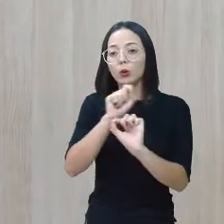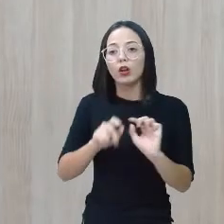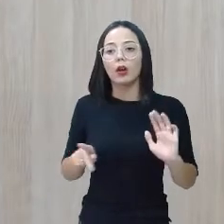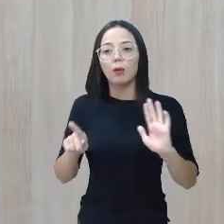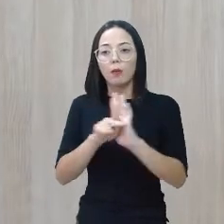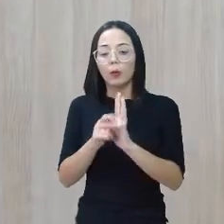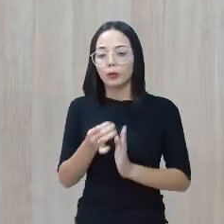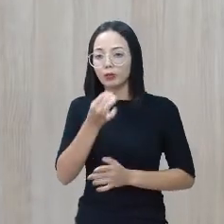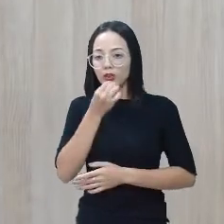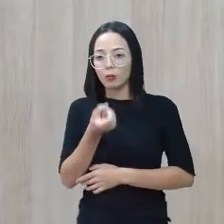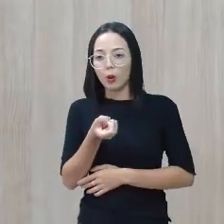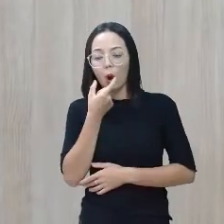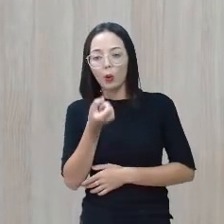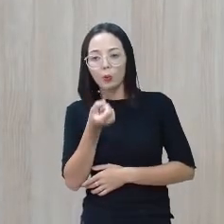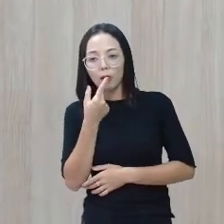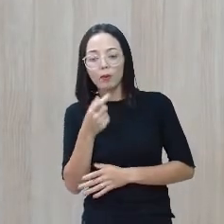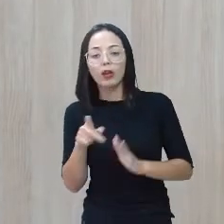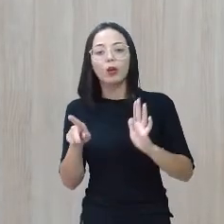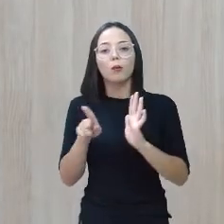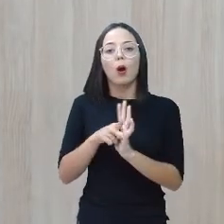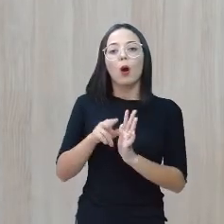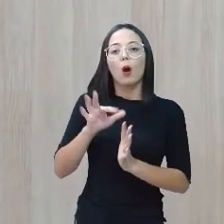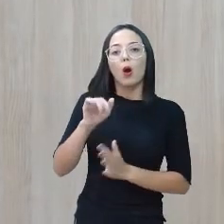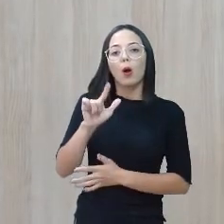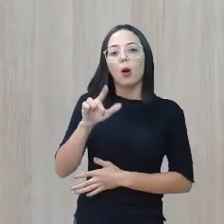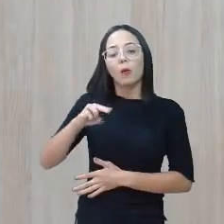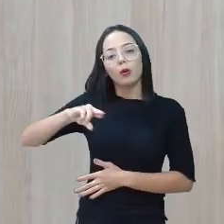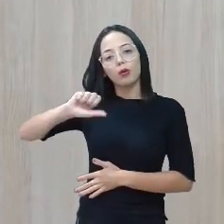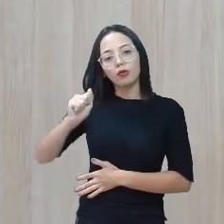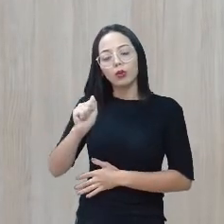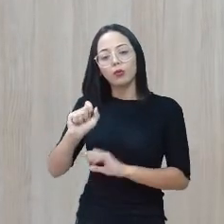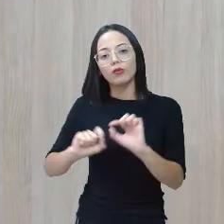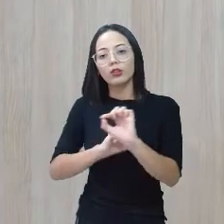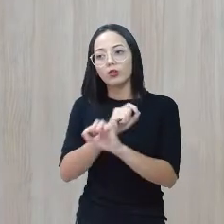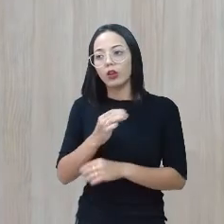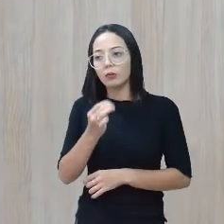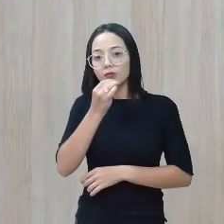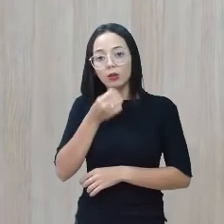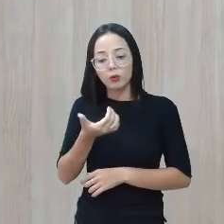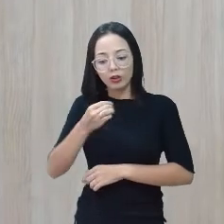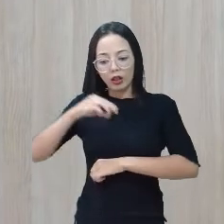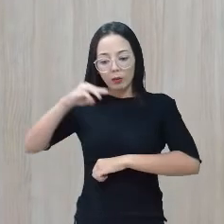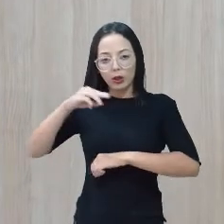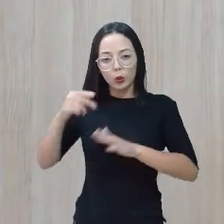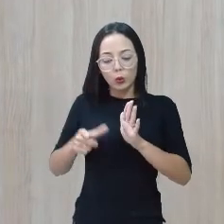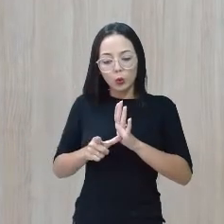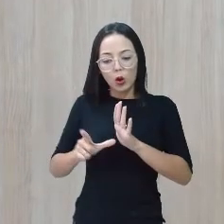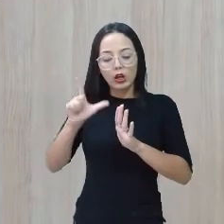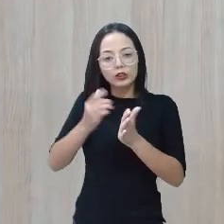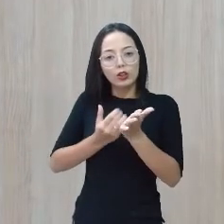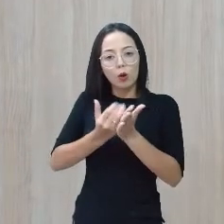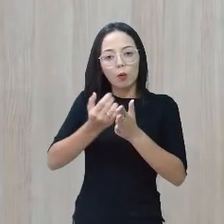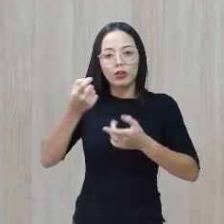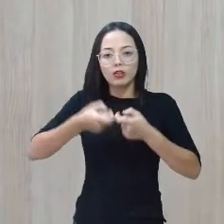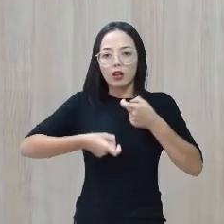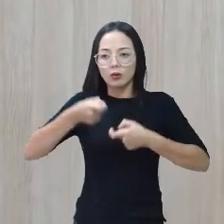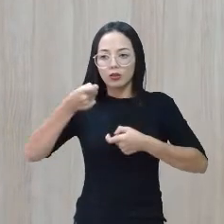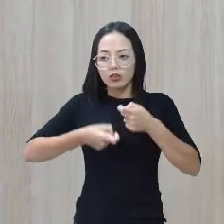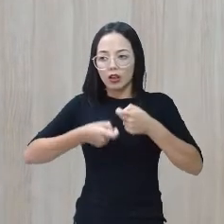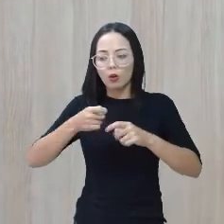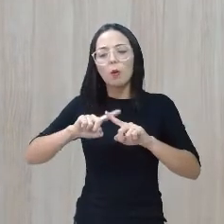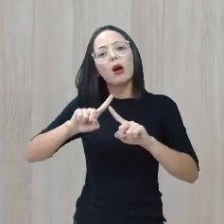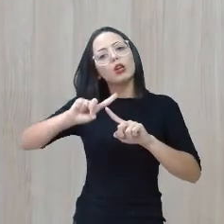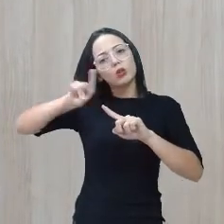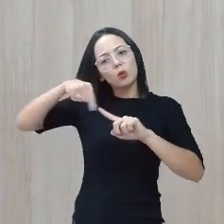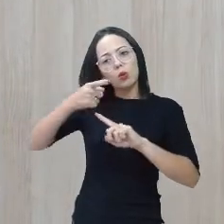de comprimidos, filmes, eles devem ser colocados 10 minutos antes do ato sexual. Os outros já